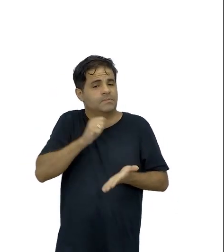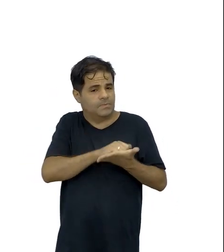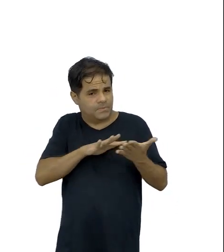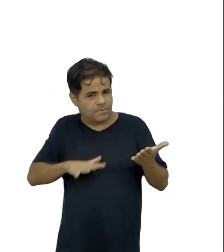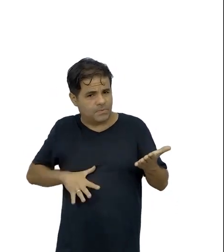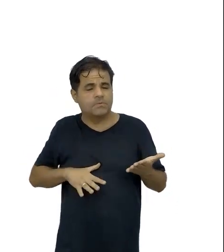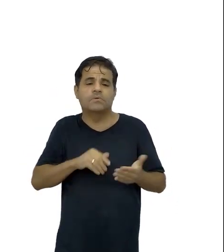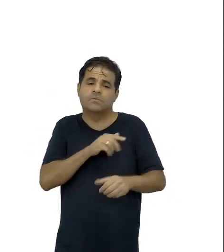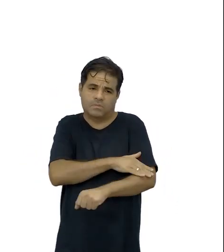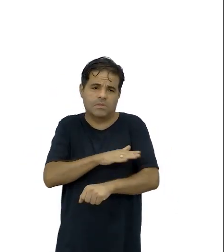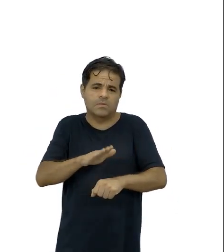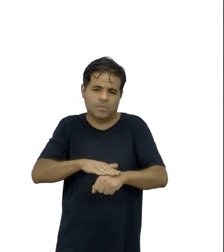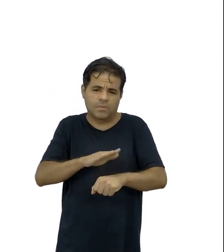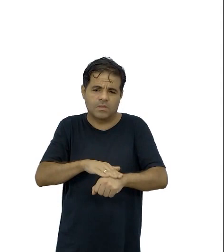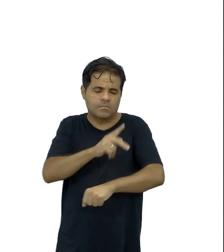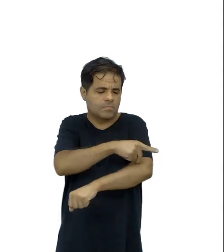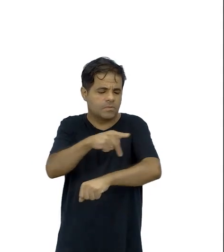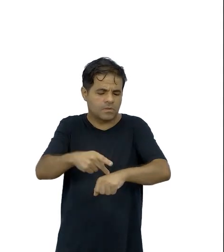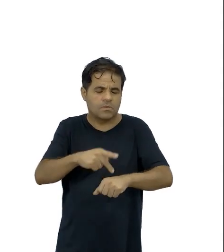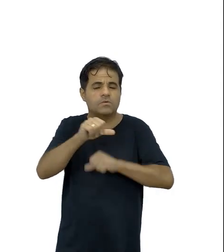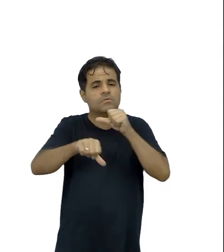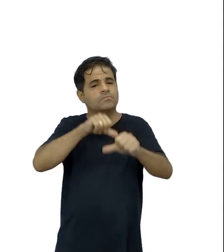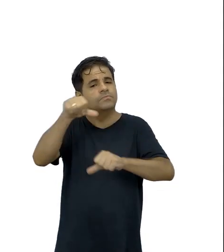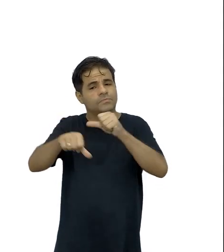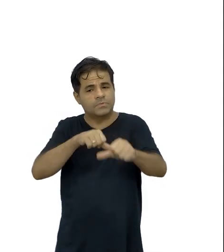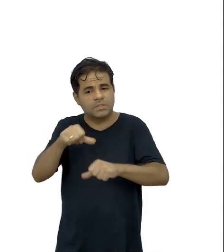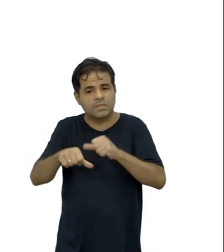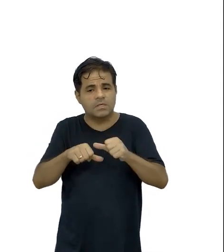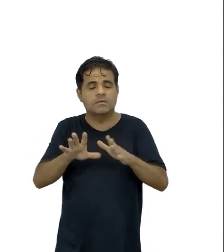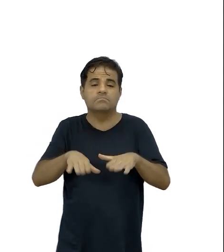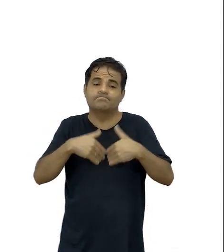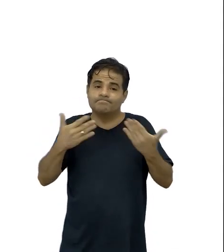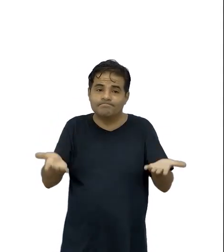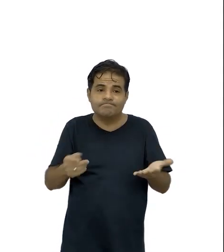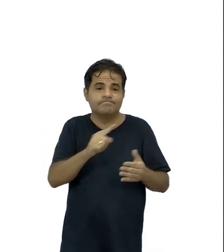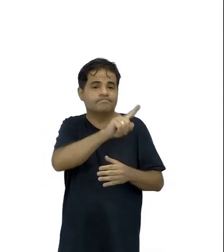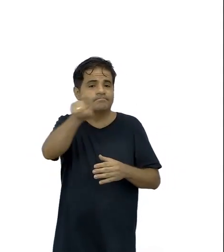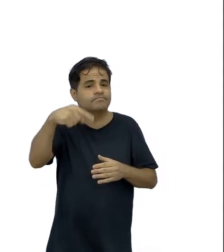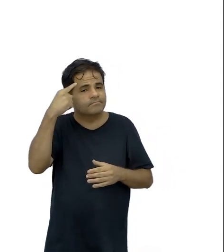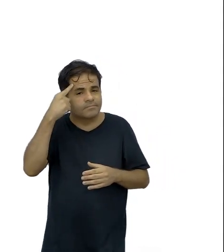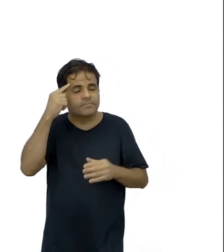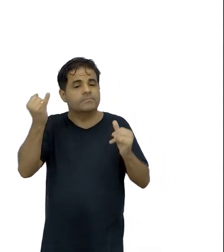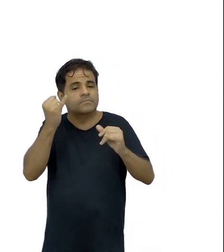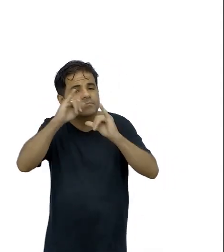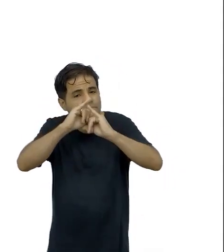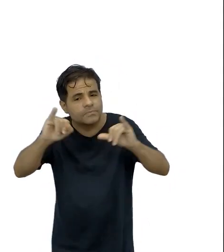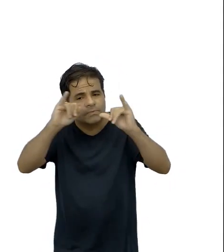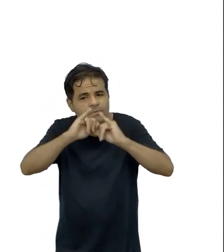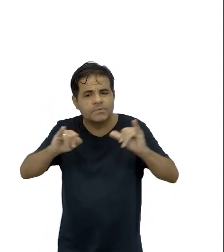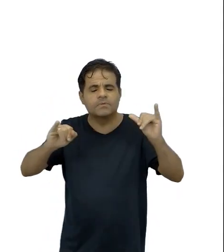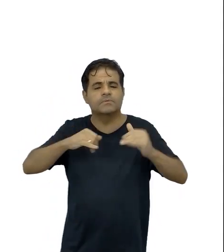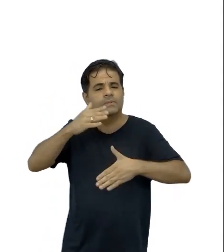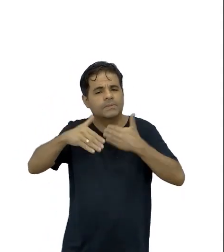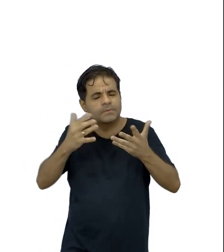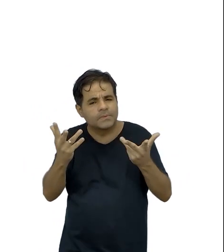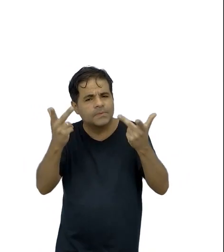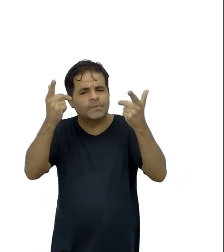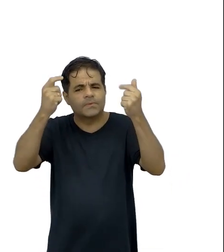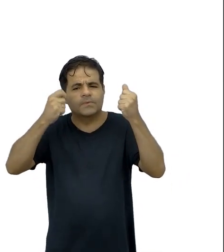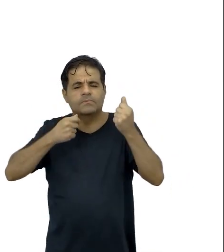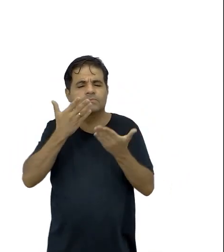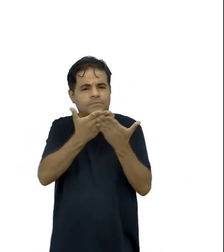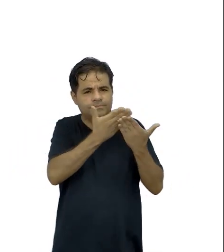tempo pedagógico foi modificado. E mais que nunca, tornou-se importante priorizarmos as aprendizagens essenciais para os